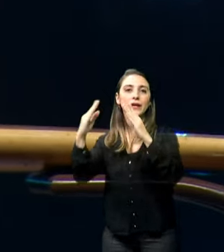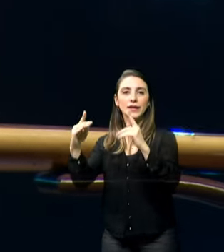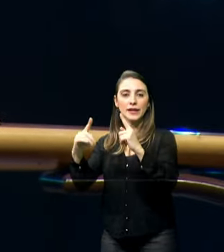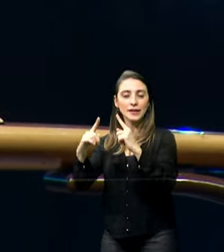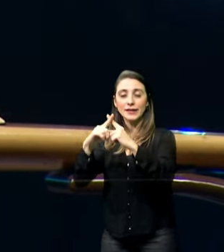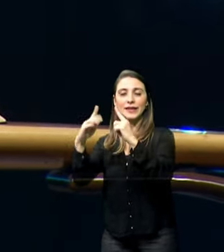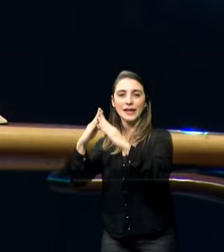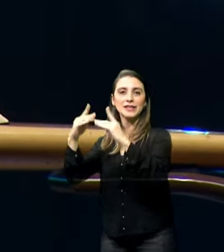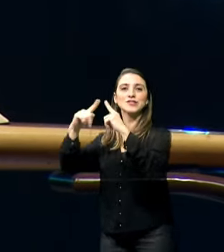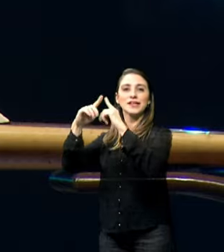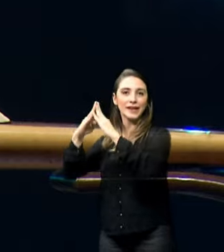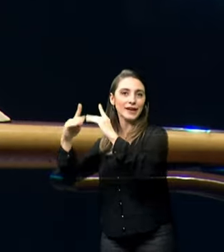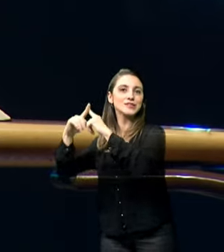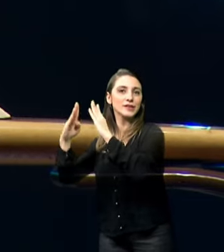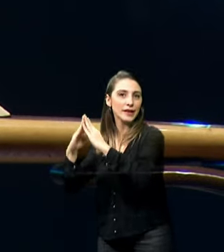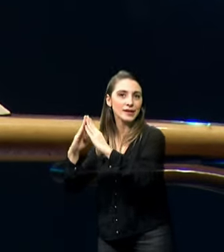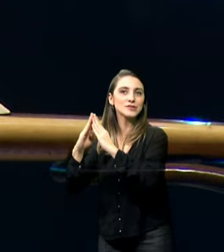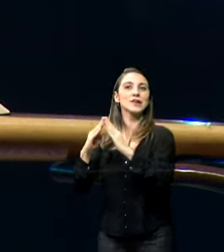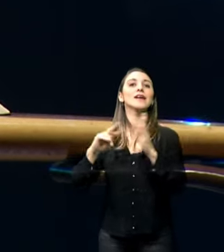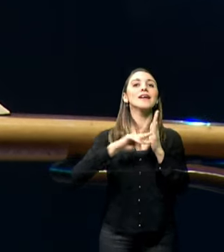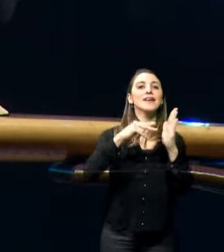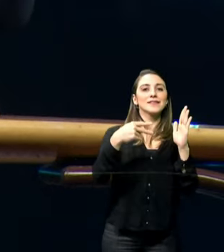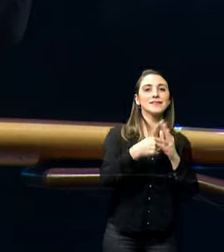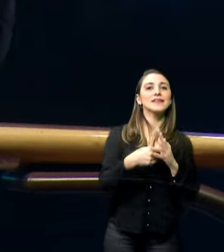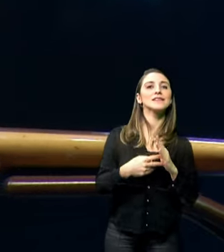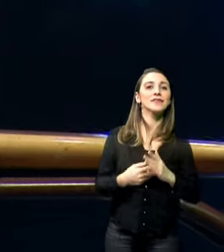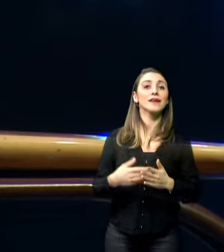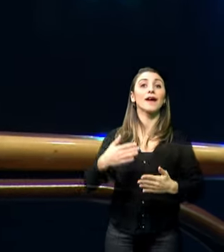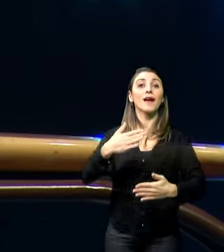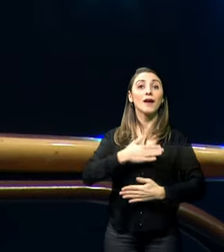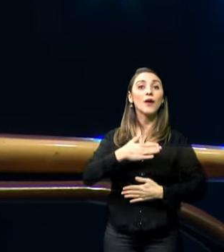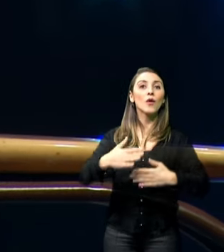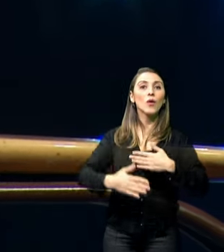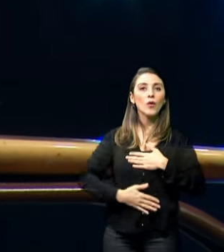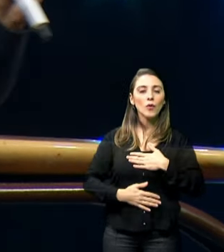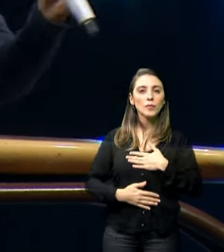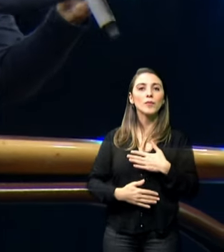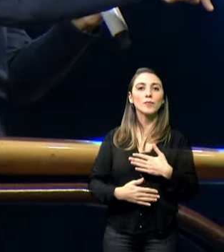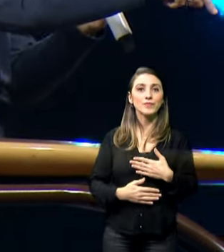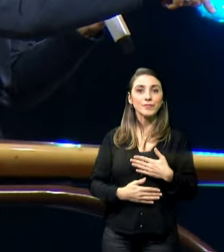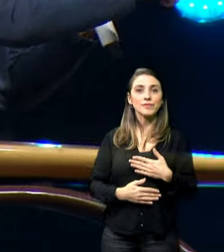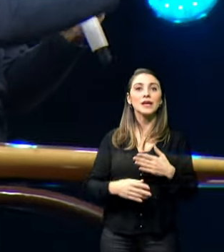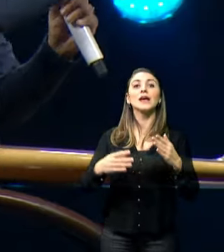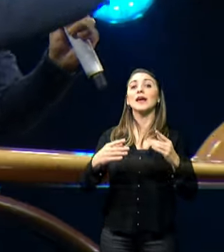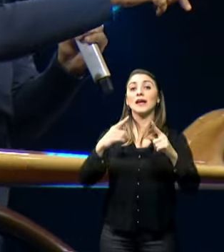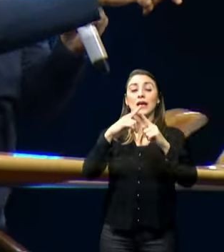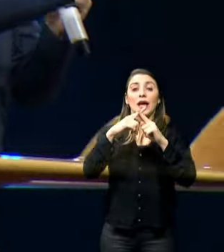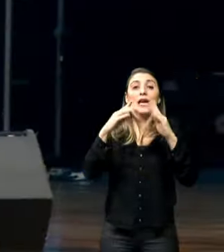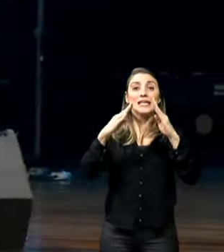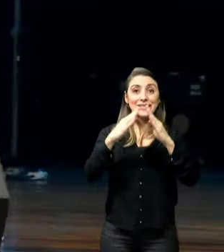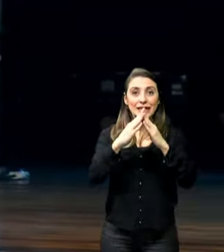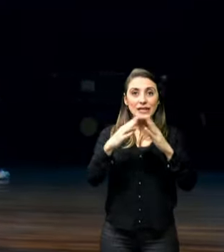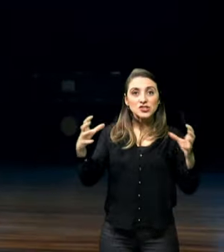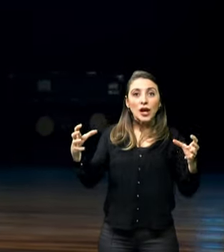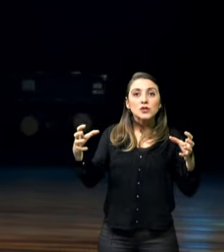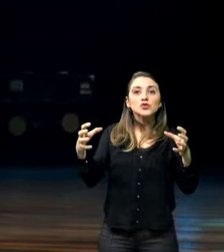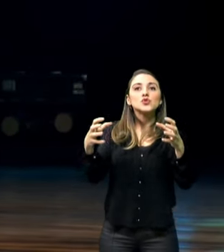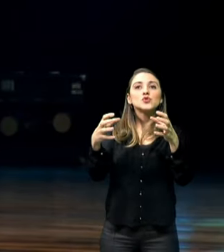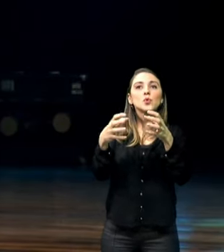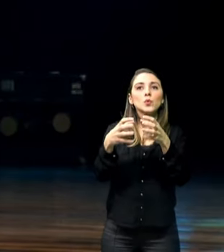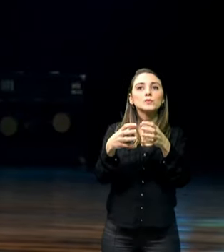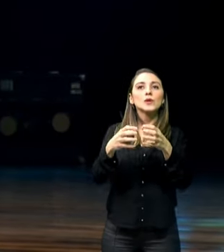vida espiritual na igreja. Eu não estou falando de templo. Igreja é onde reúne o povo de Deus, lavado pelo sangue de